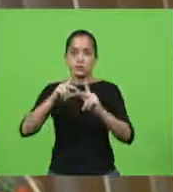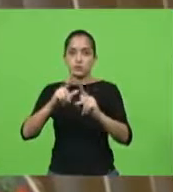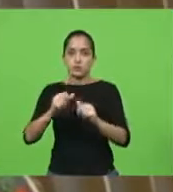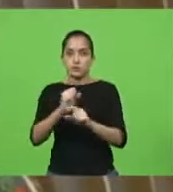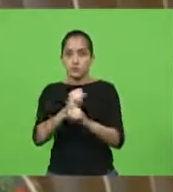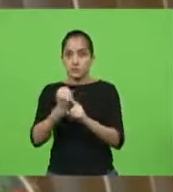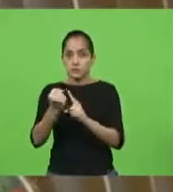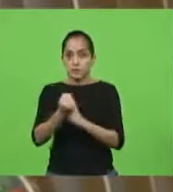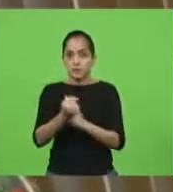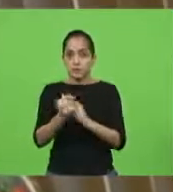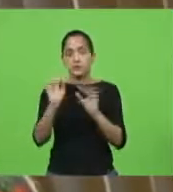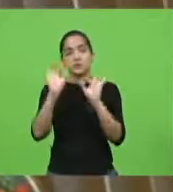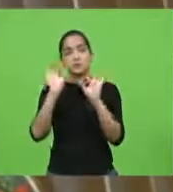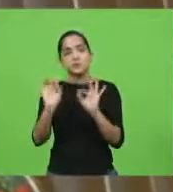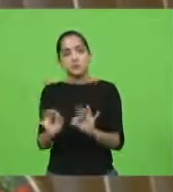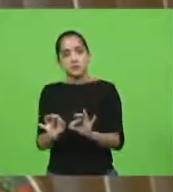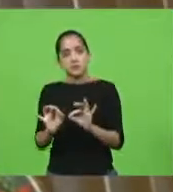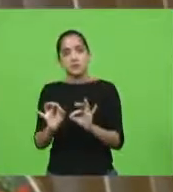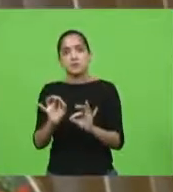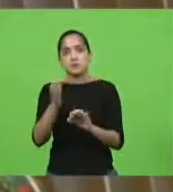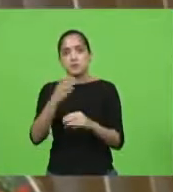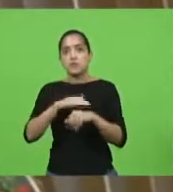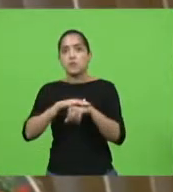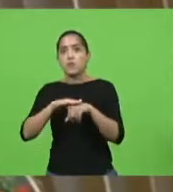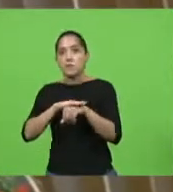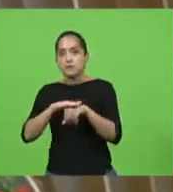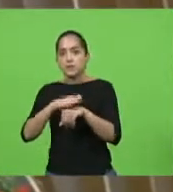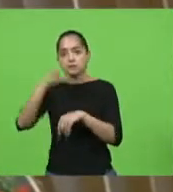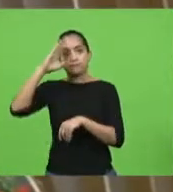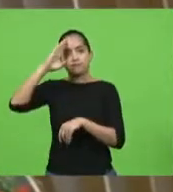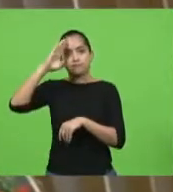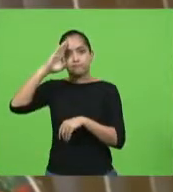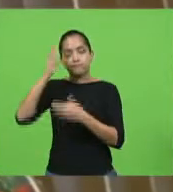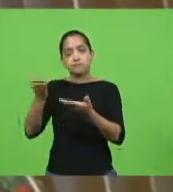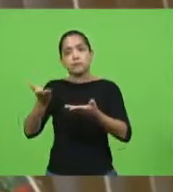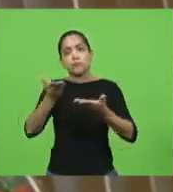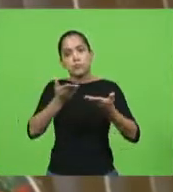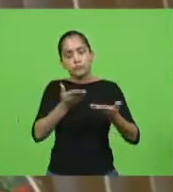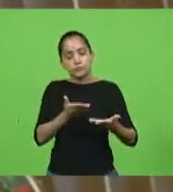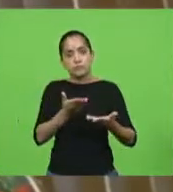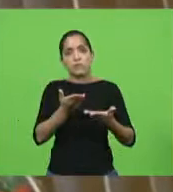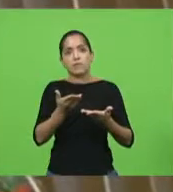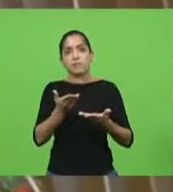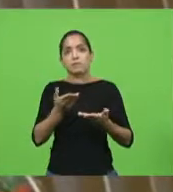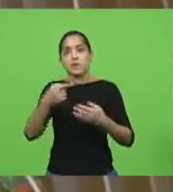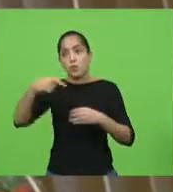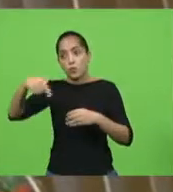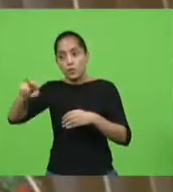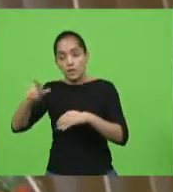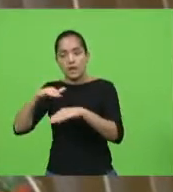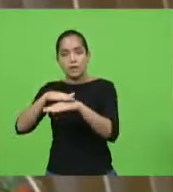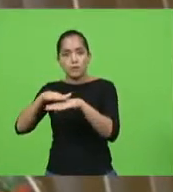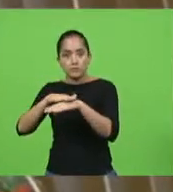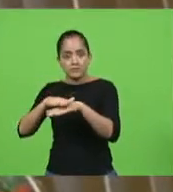E tenho a certeza que se a senhora conversar com o coronel Dionei, a senhora convidá-lo, ou a senhora comparecer à Polícia Militar e ir lá visitá-lo, com